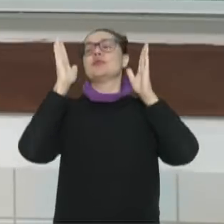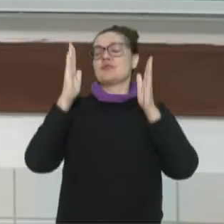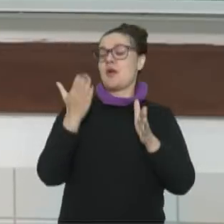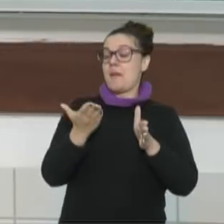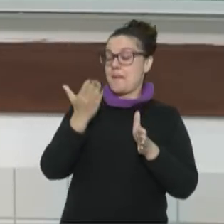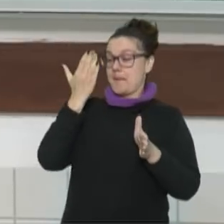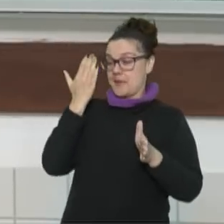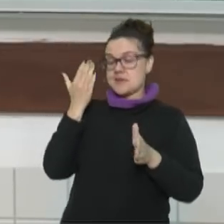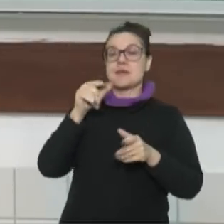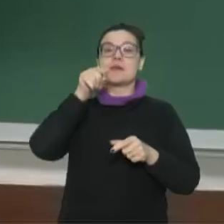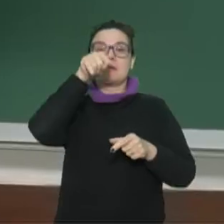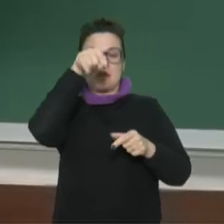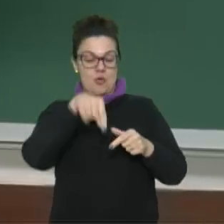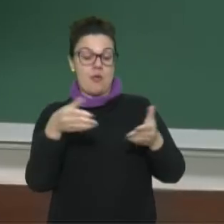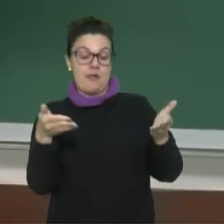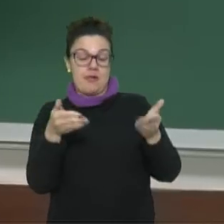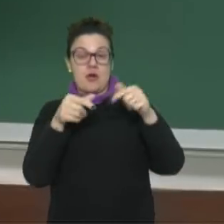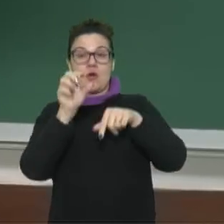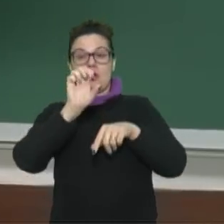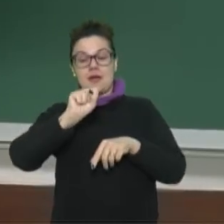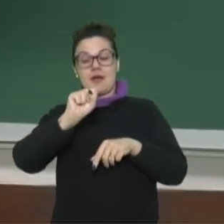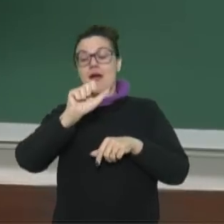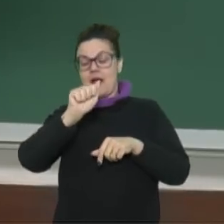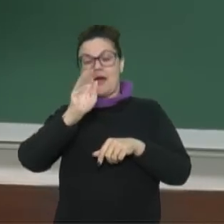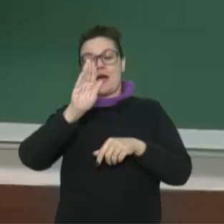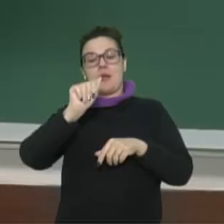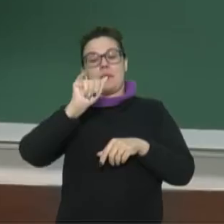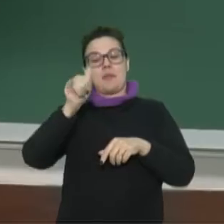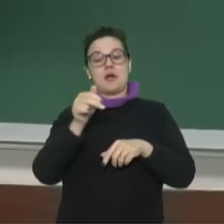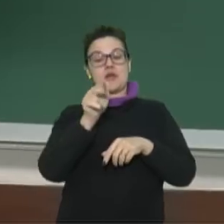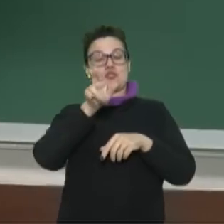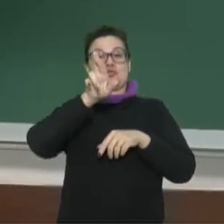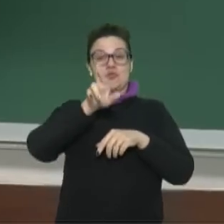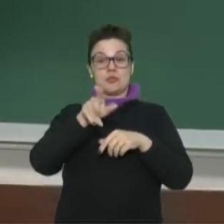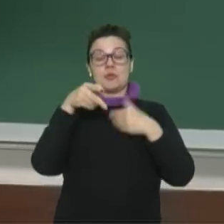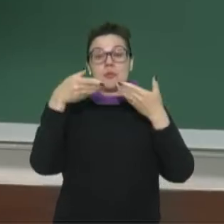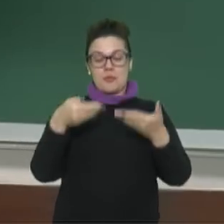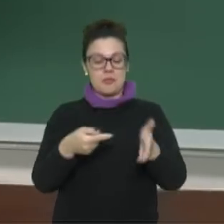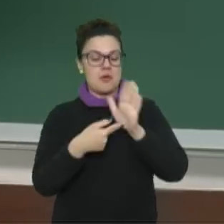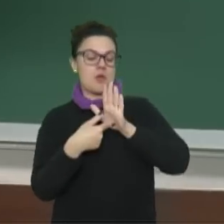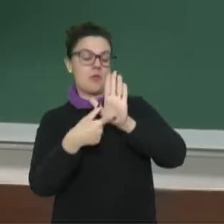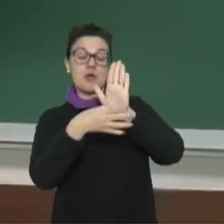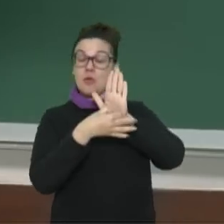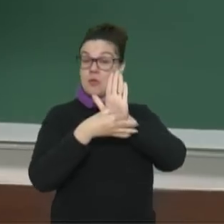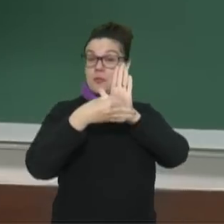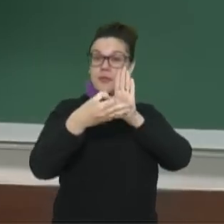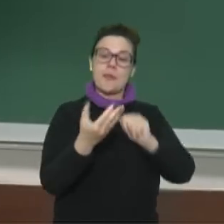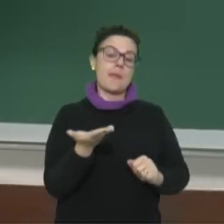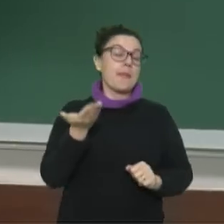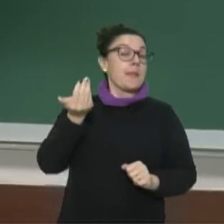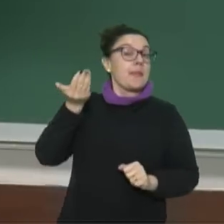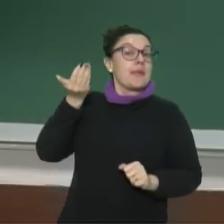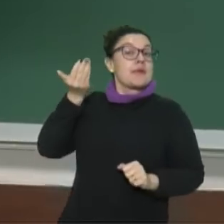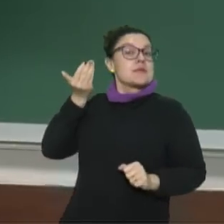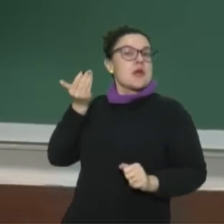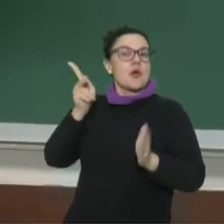que é o caso da obra Abajur, do Cildo Meireles, né? Ele traz esse pensamento crítico sobre a escravização, né,